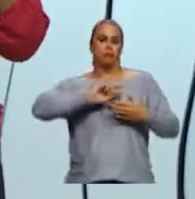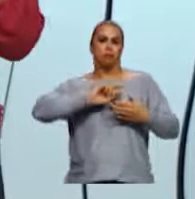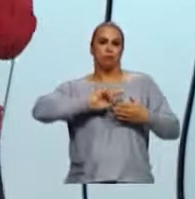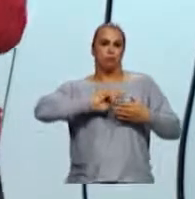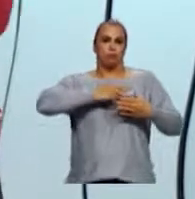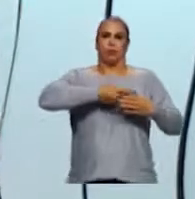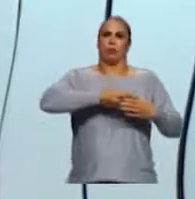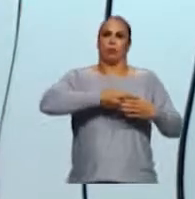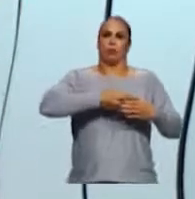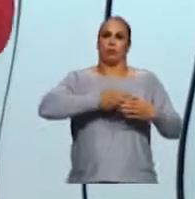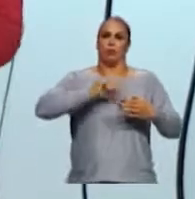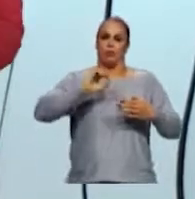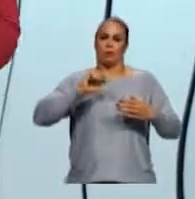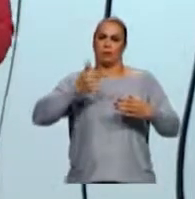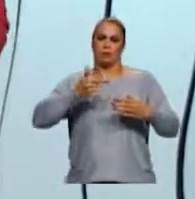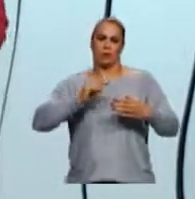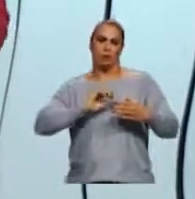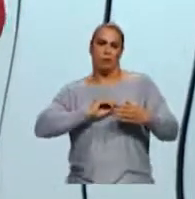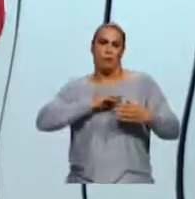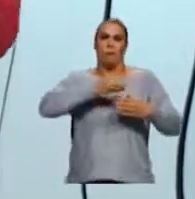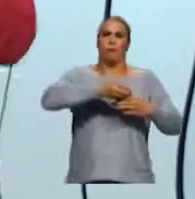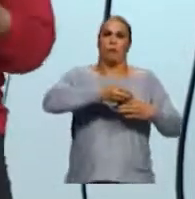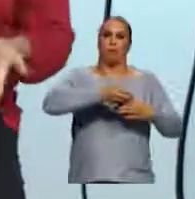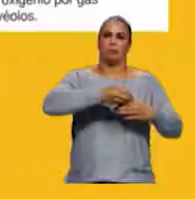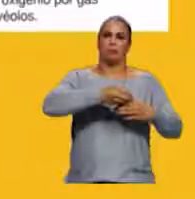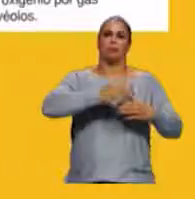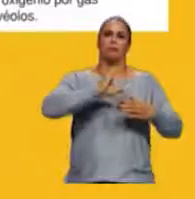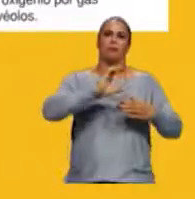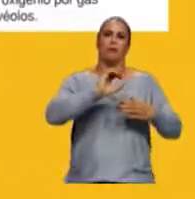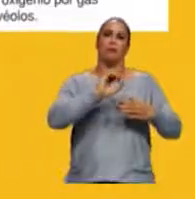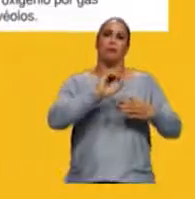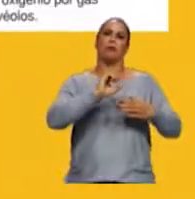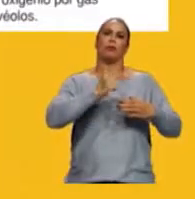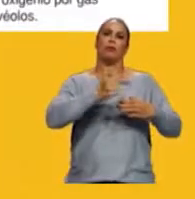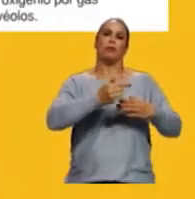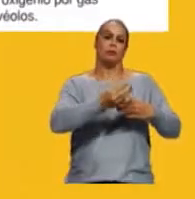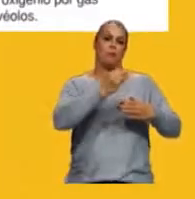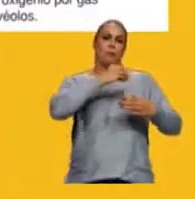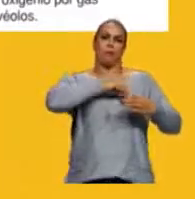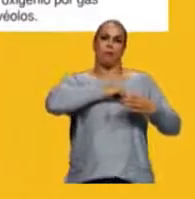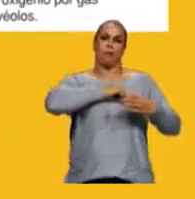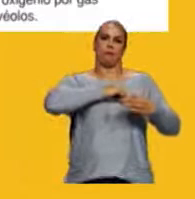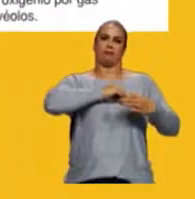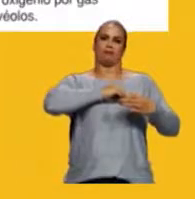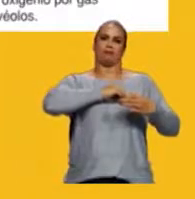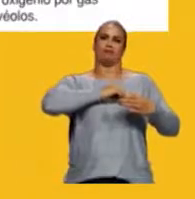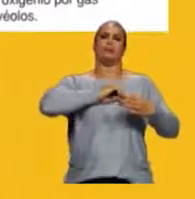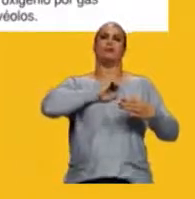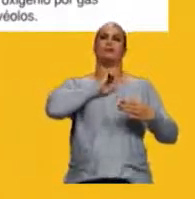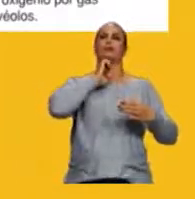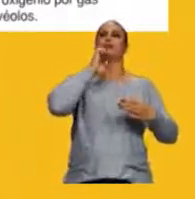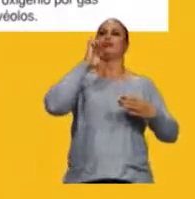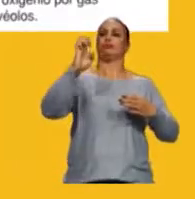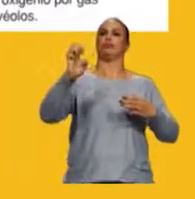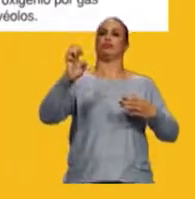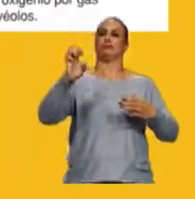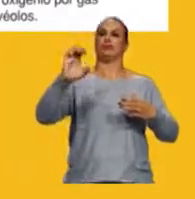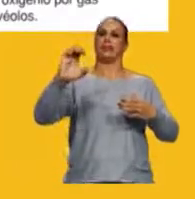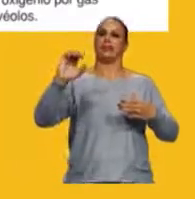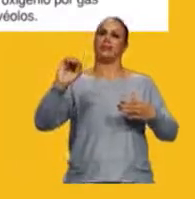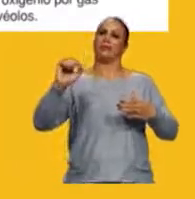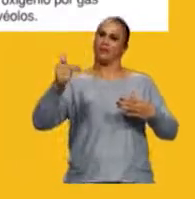oxigênio, passa a ser rico em gás carbônico, ou vice-versa. Então, essas trocas gasosas acontecem nos alvéolos